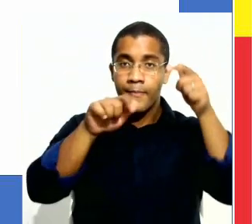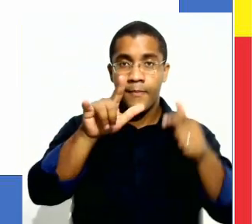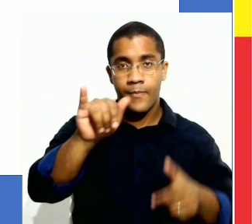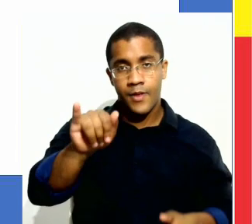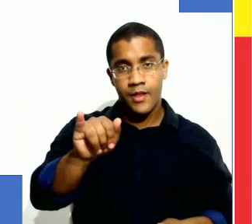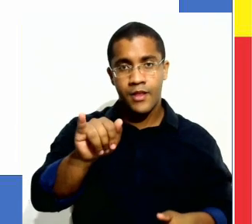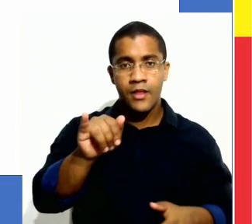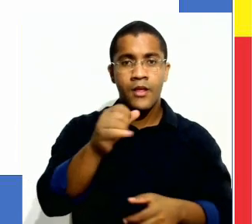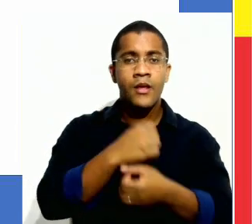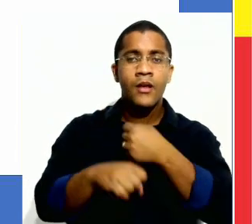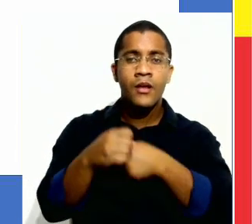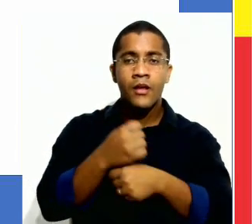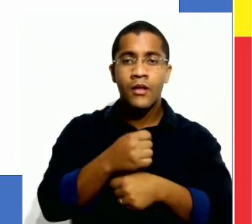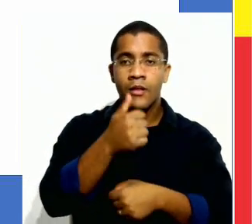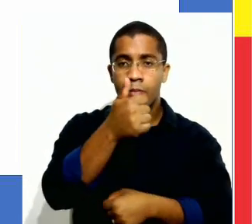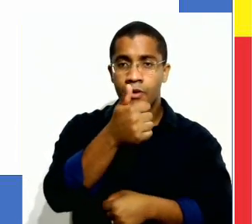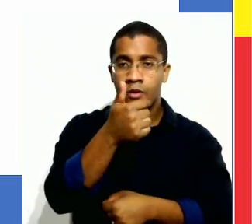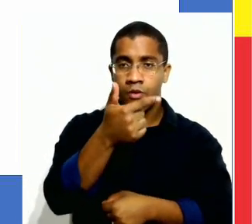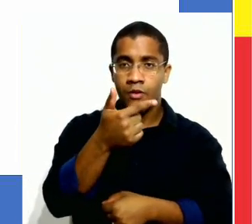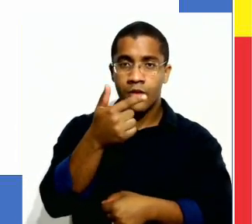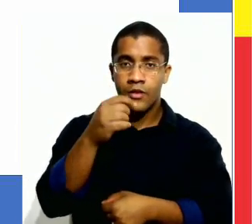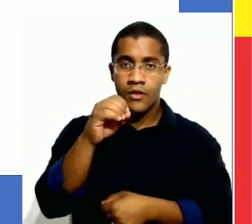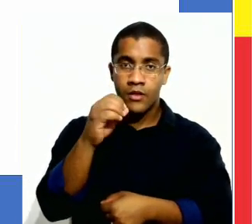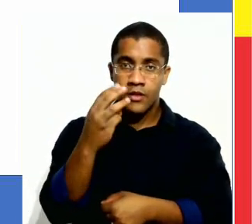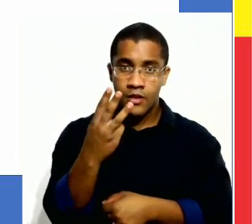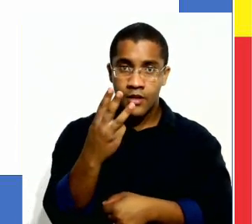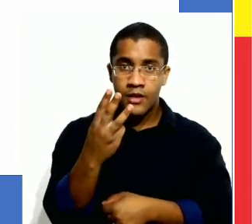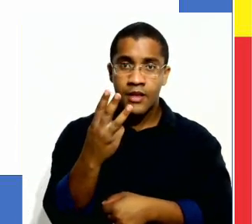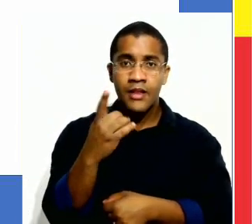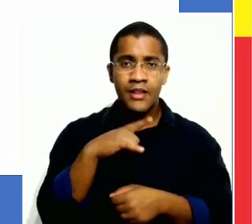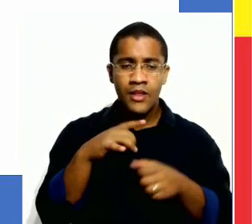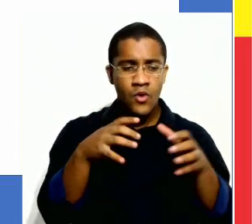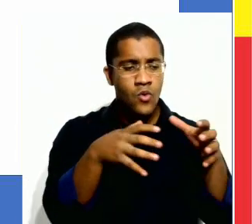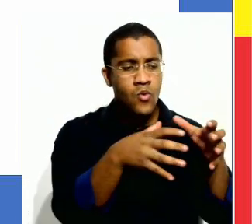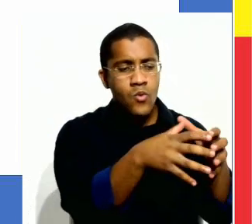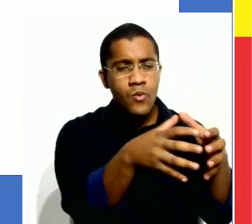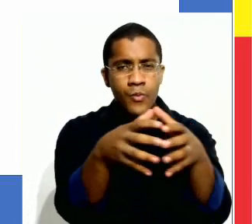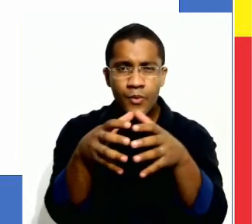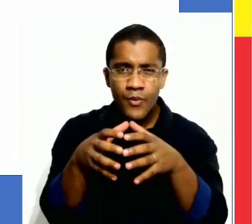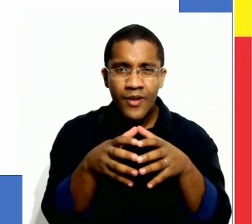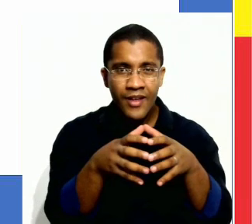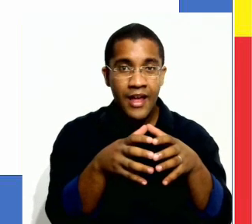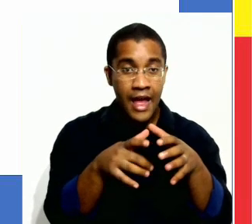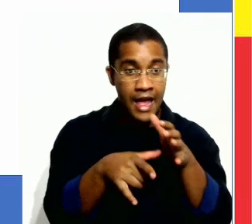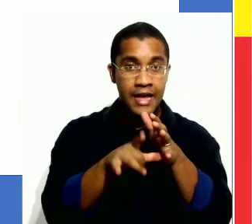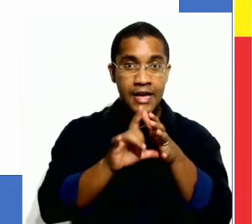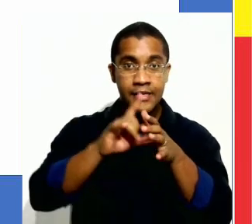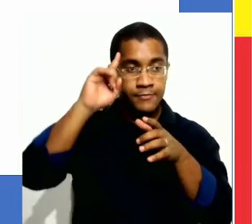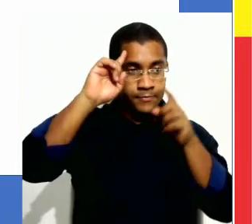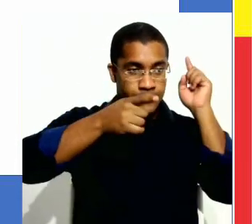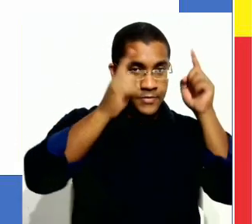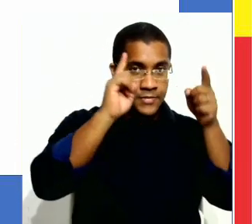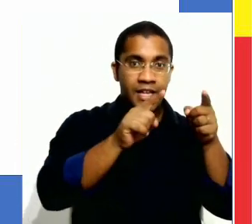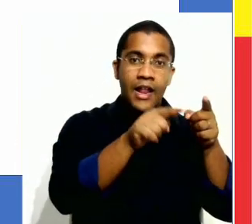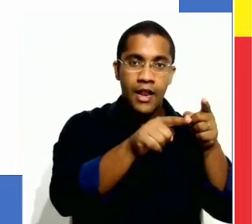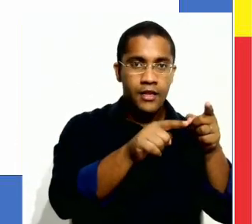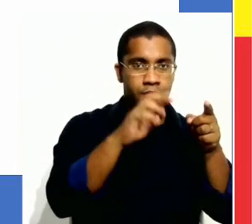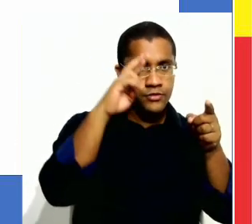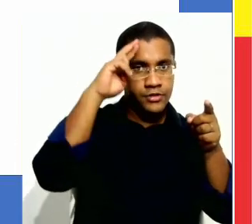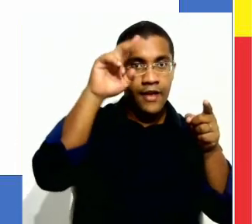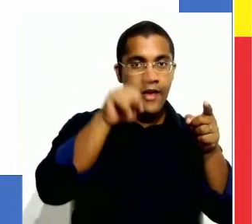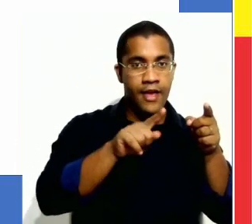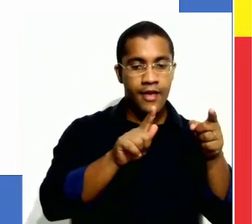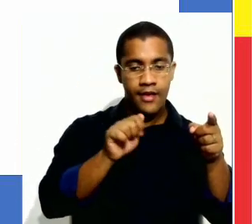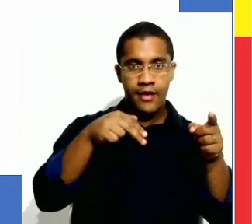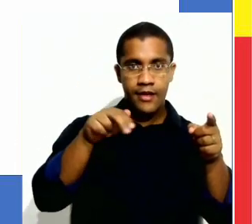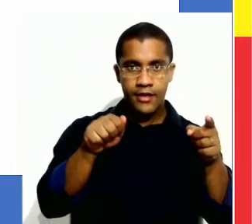Em 1203, os vários grupos que viviam sob o domínio de Gana começaram a se